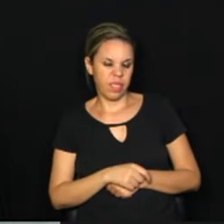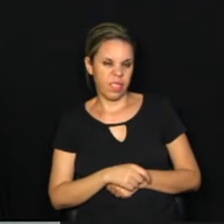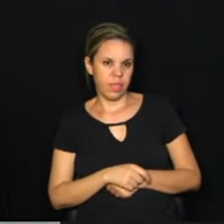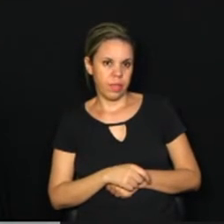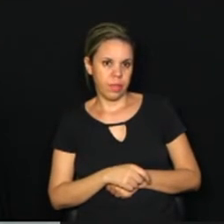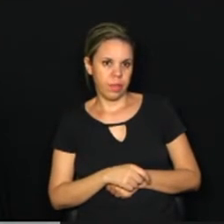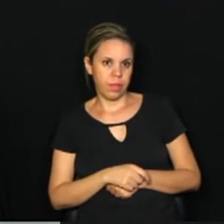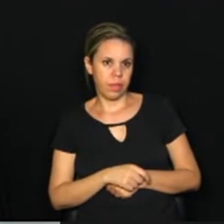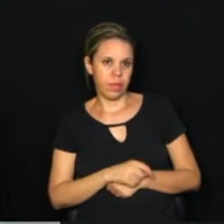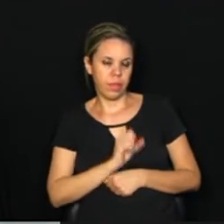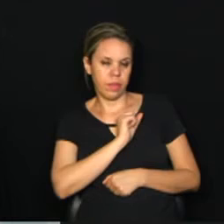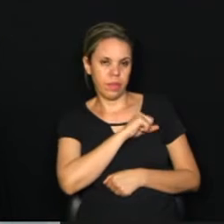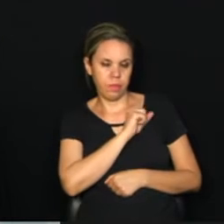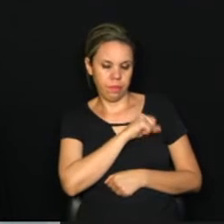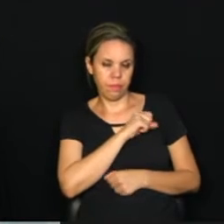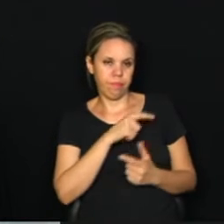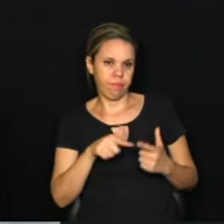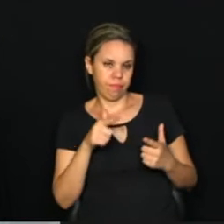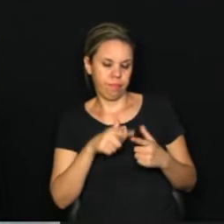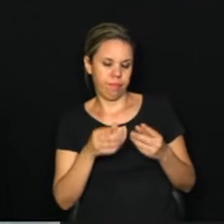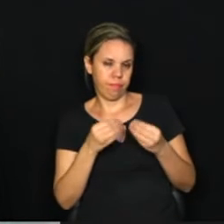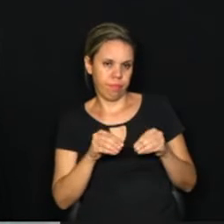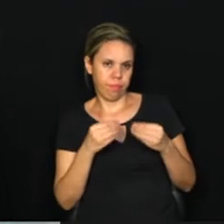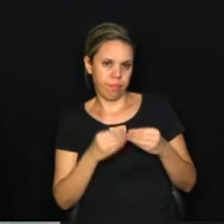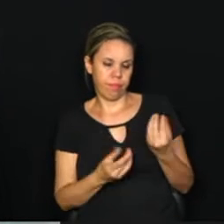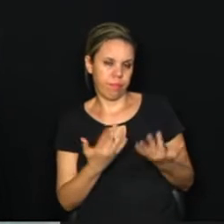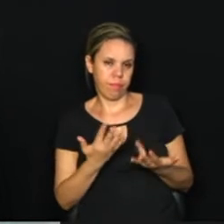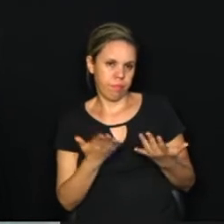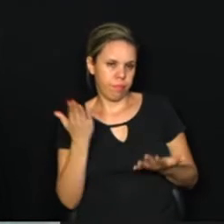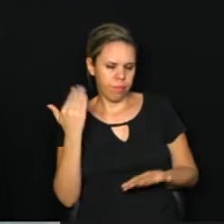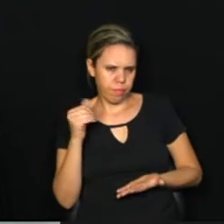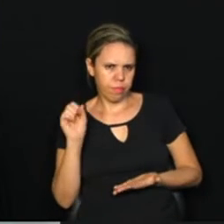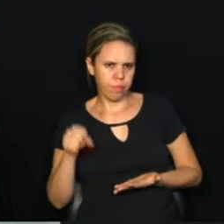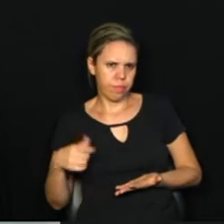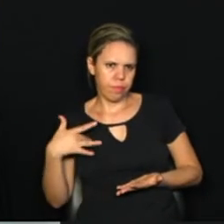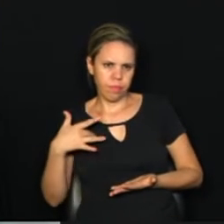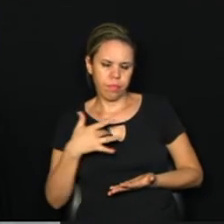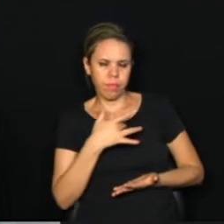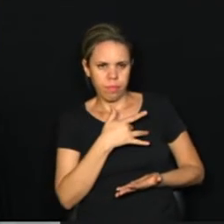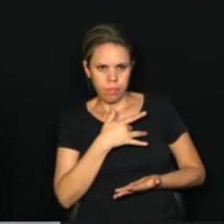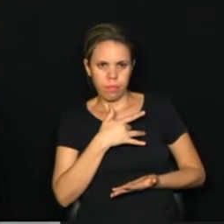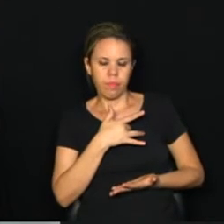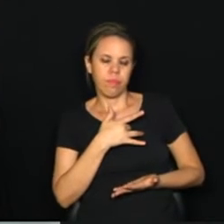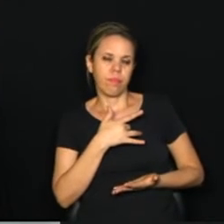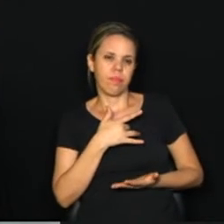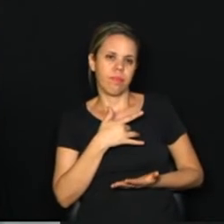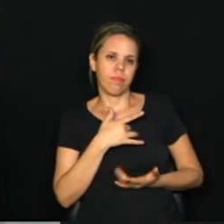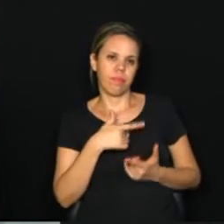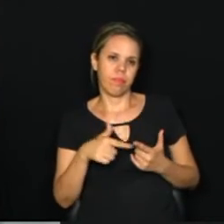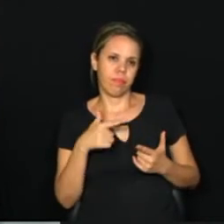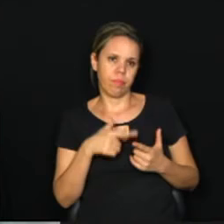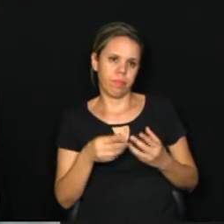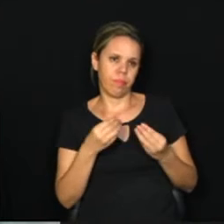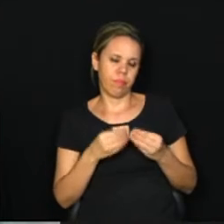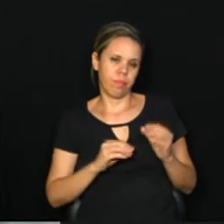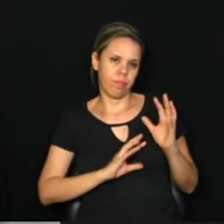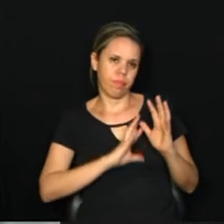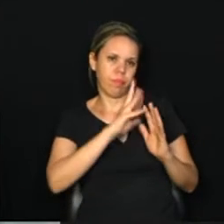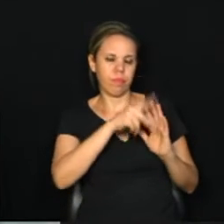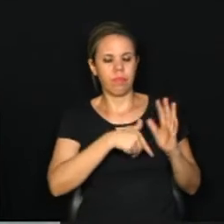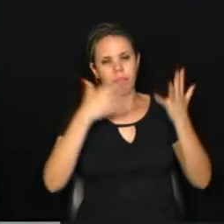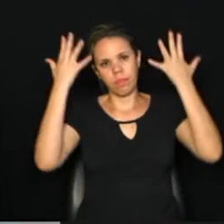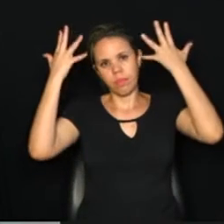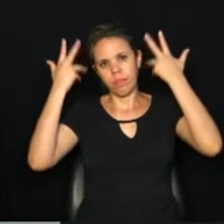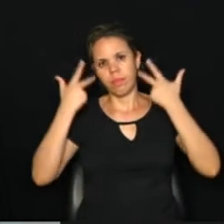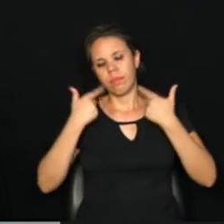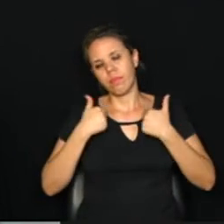do mal que as queimadas podem fazer, não só para a saúde, agressão ao meio ambiente, fauna, flora.